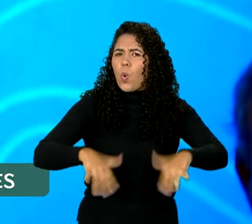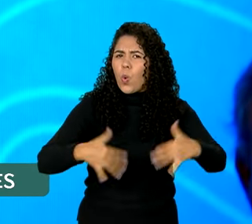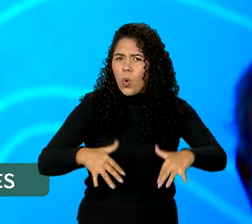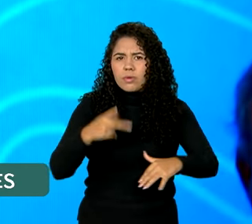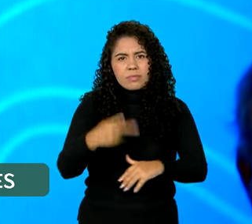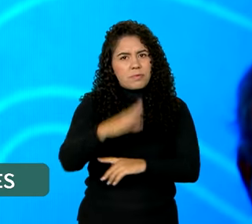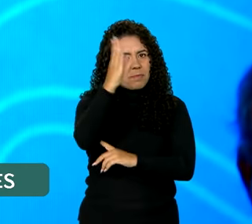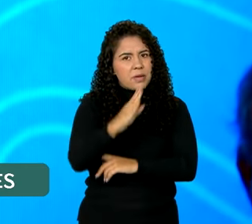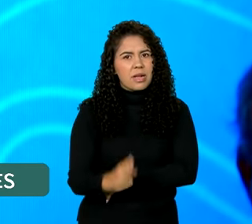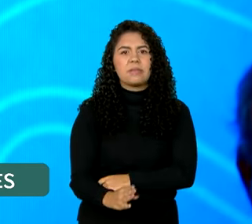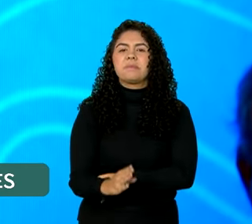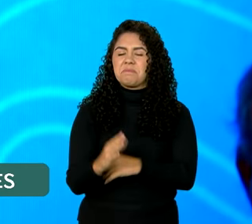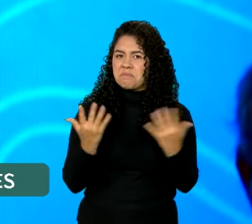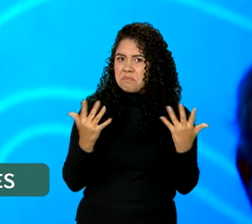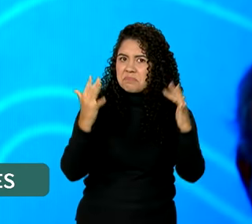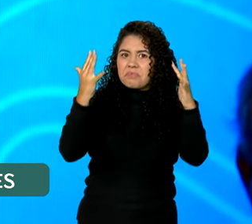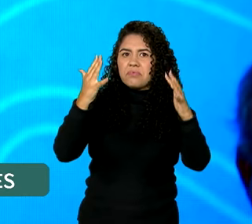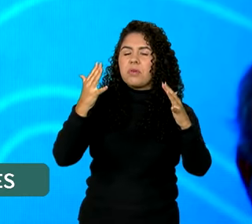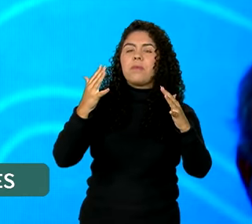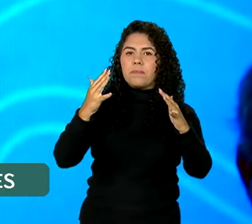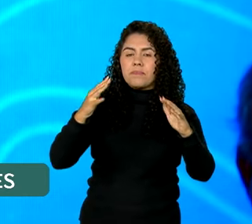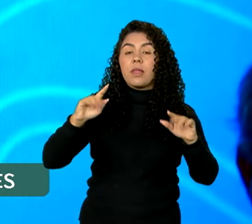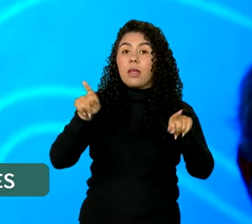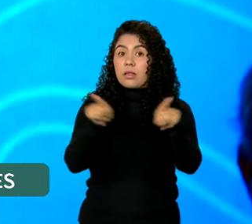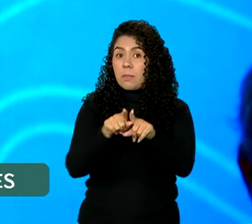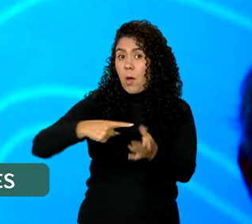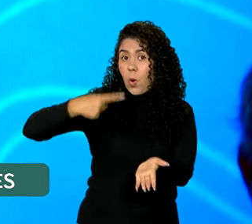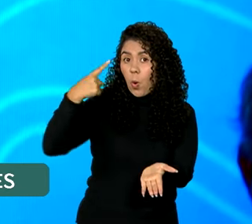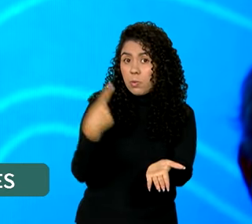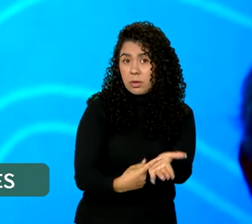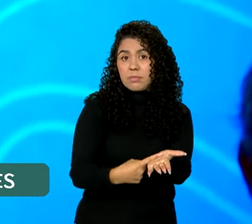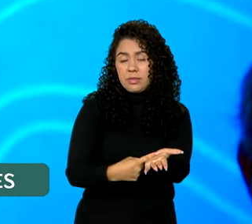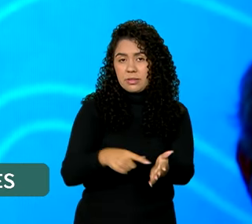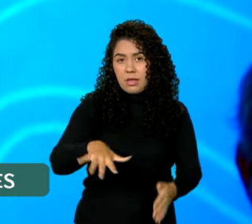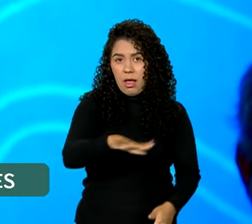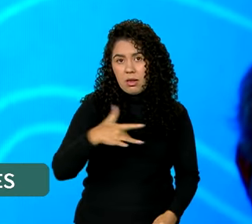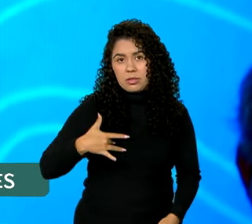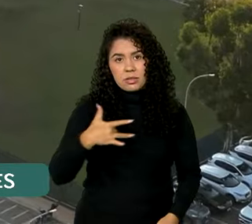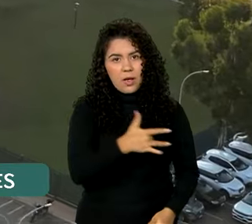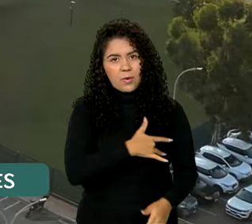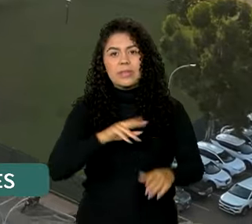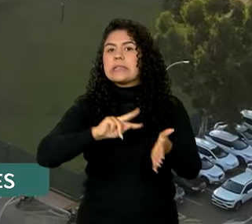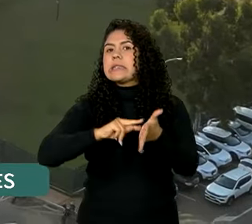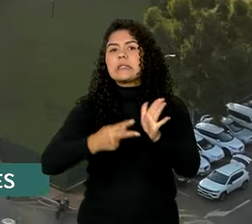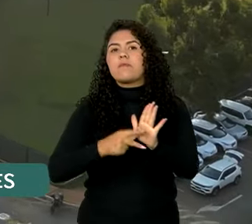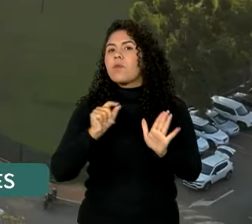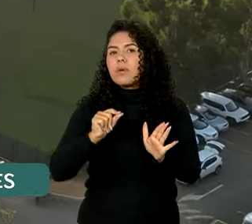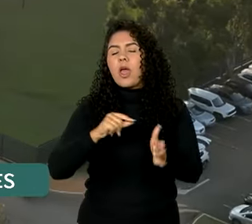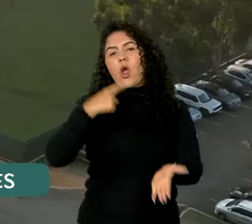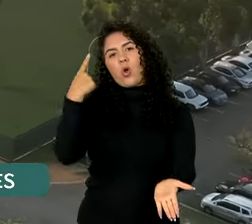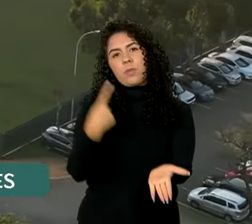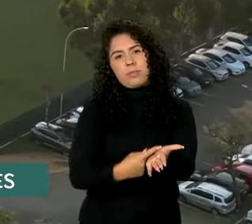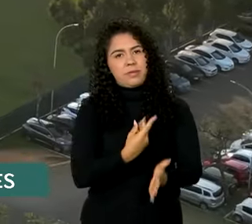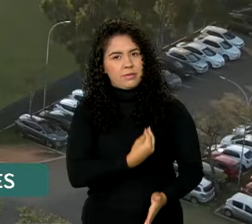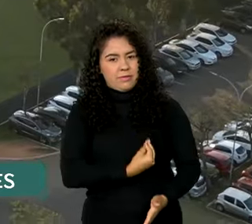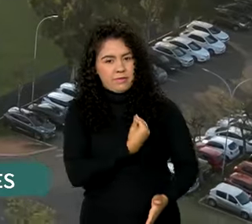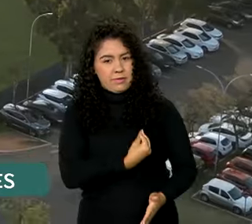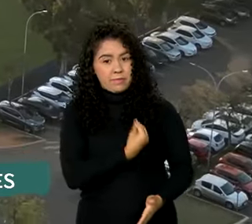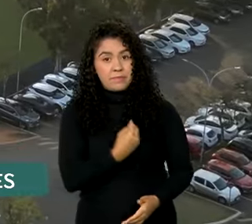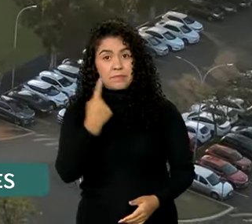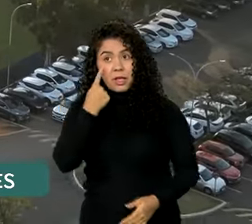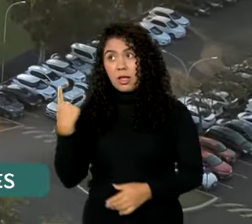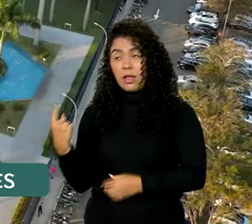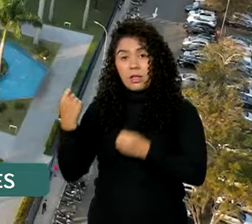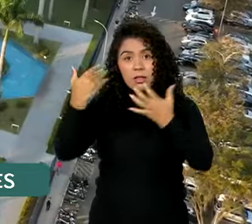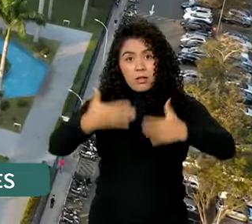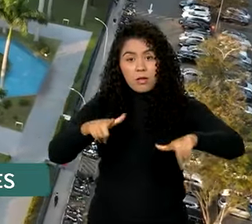em todo o mundo. O compromisso com a saúde é o compromisso com a vida. O Complexo Econômico Industrial da Saúde